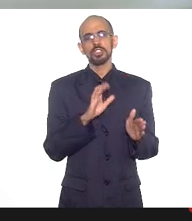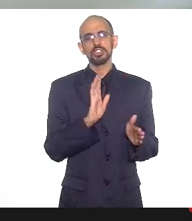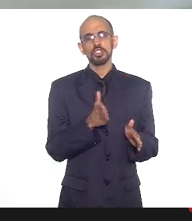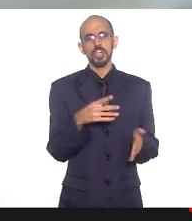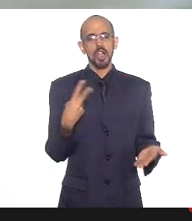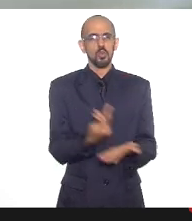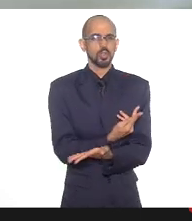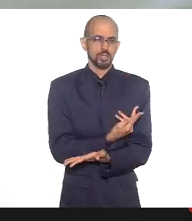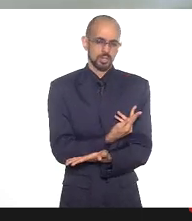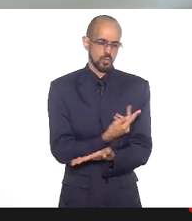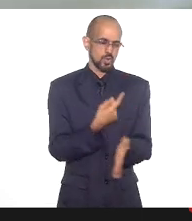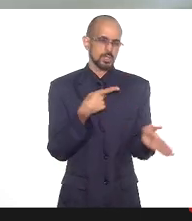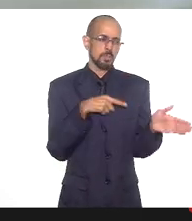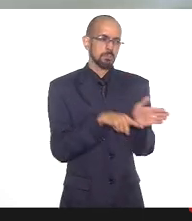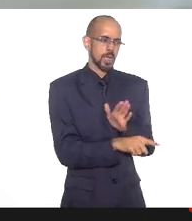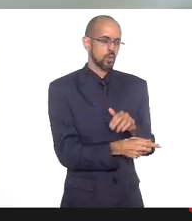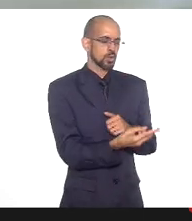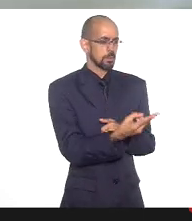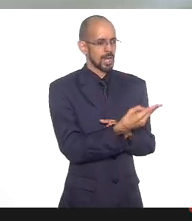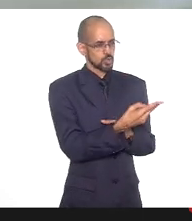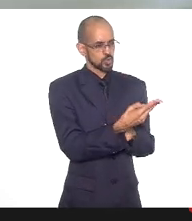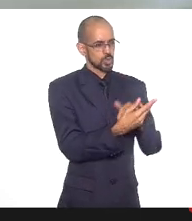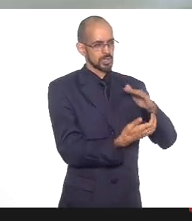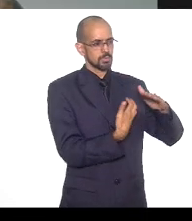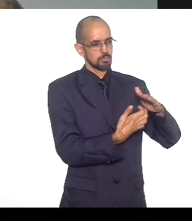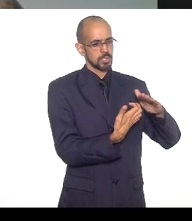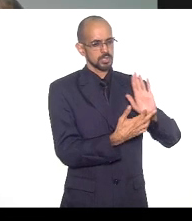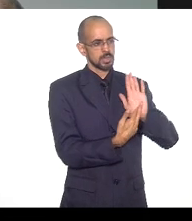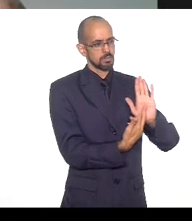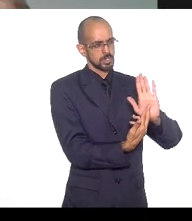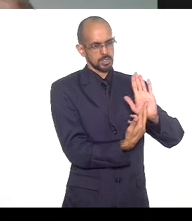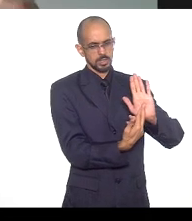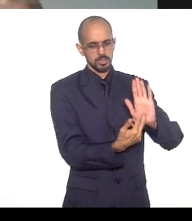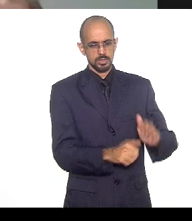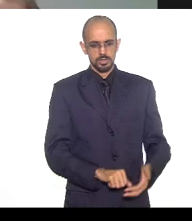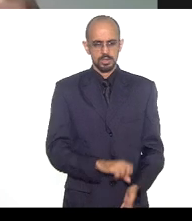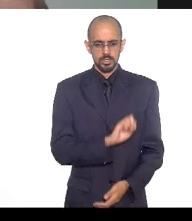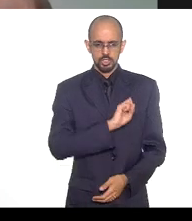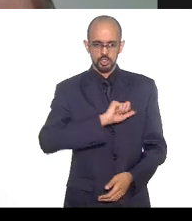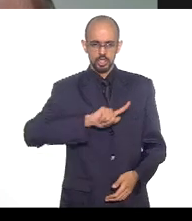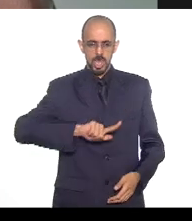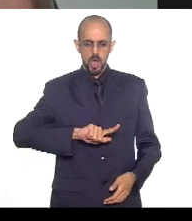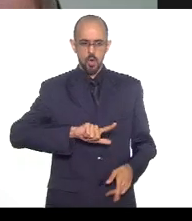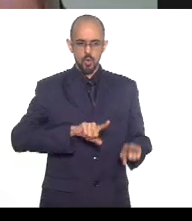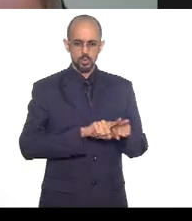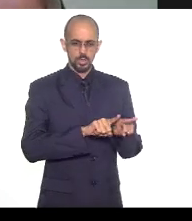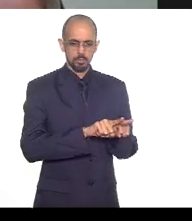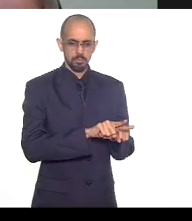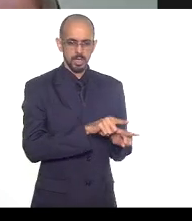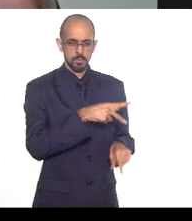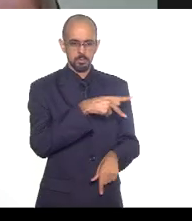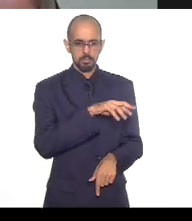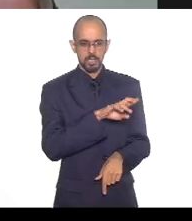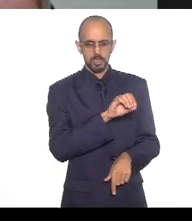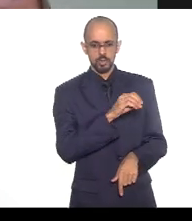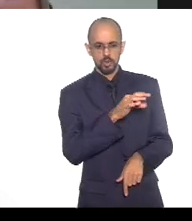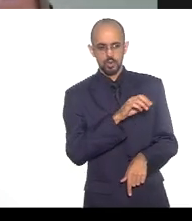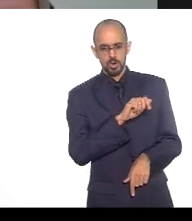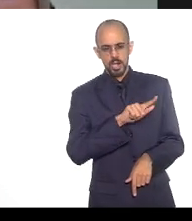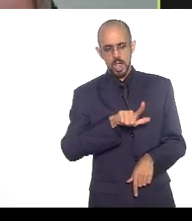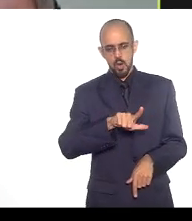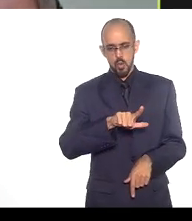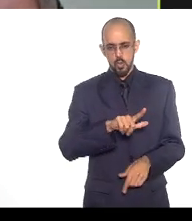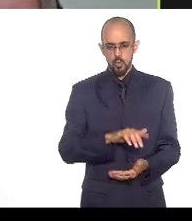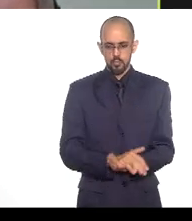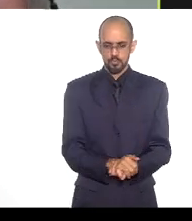Essa é a pergunta às duas concessionárias que estão aqui. Por favor, Shell e Petrogrão. Vamos iniciar para Petrogrão.